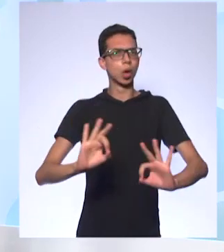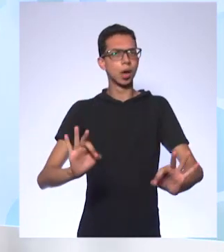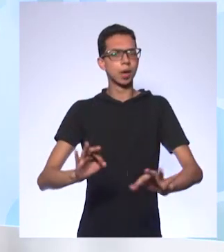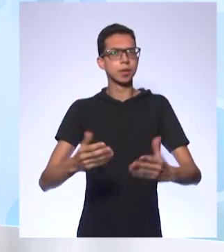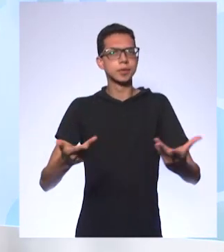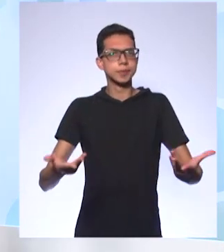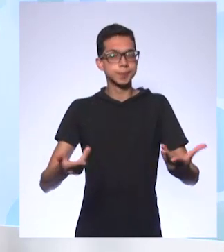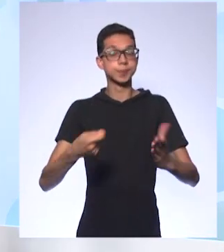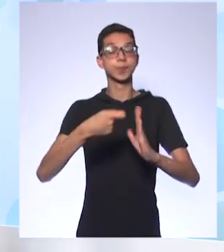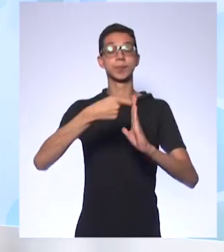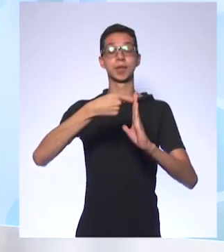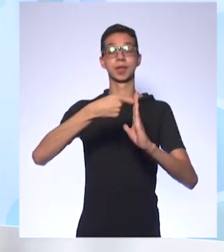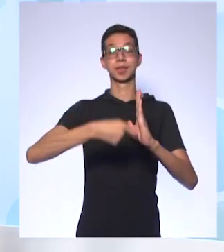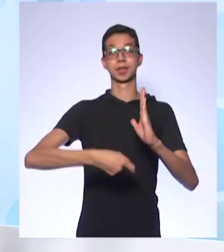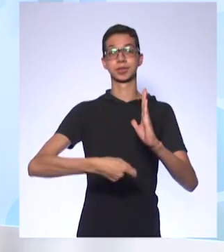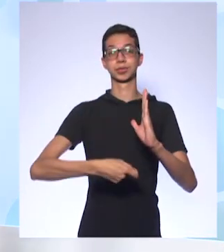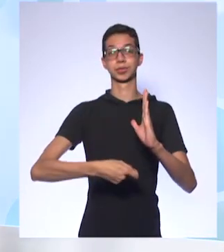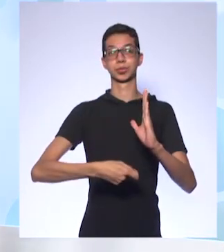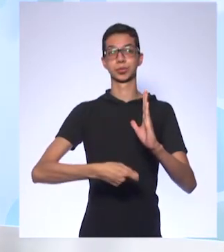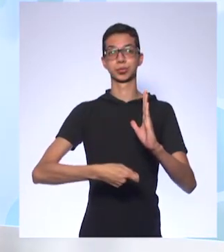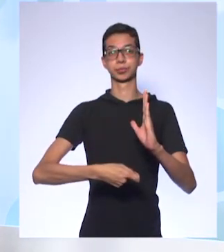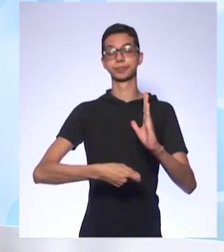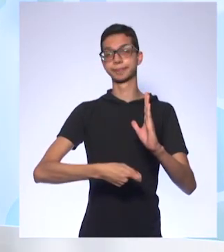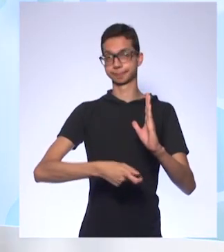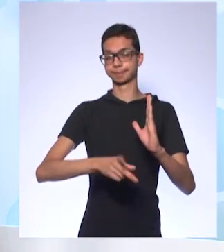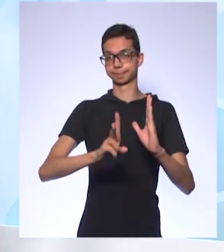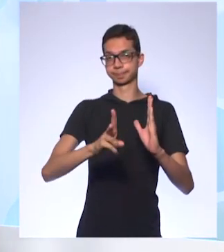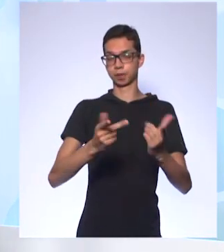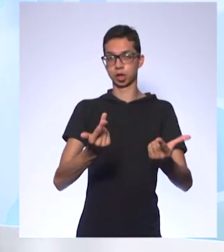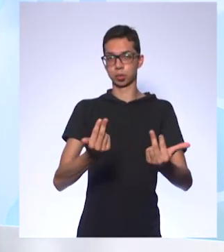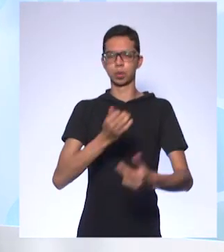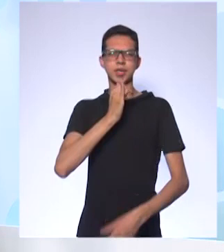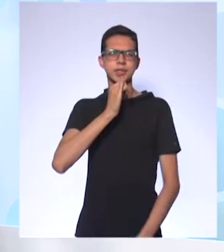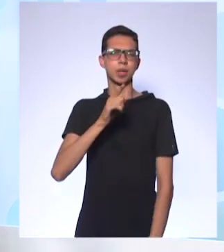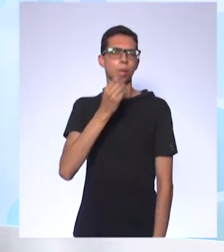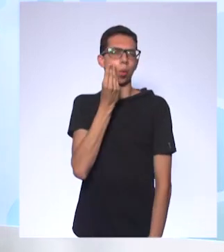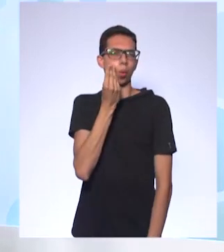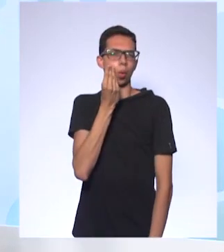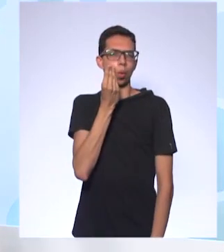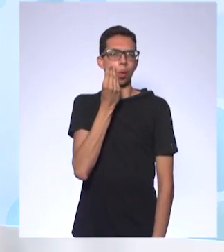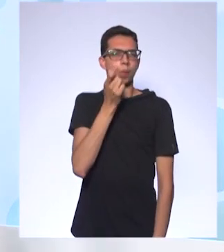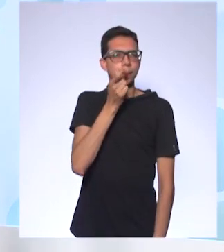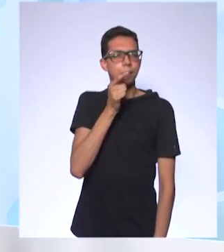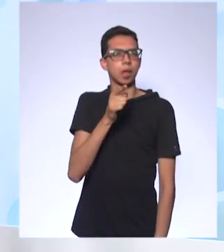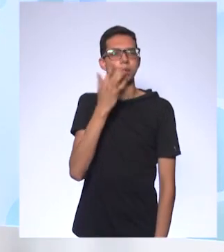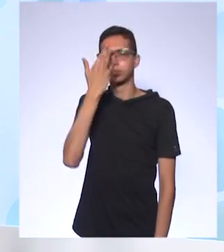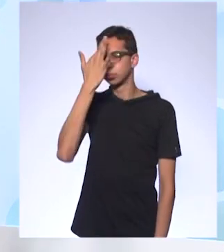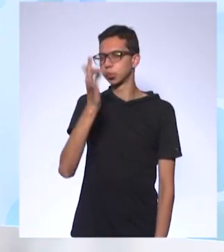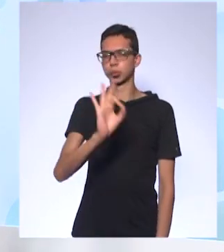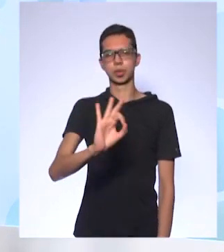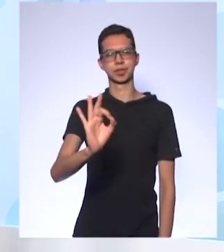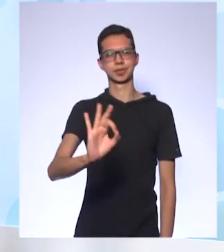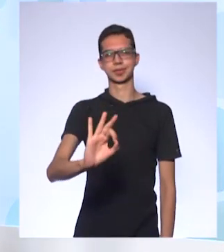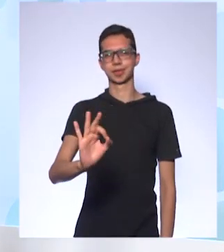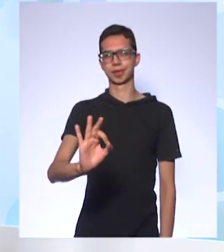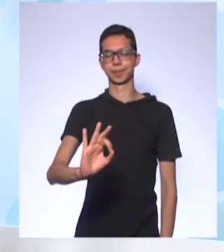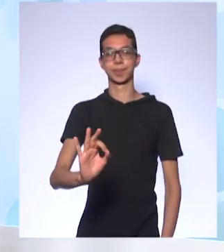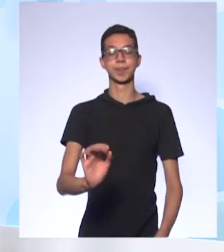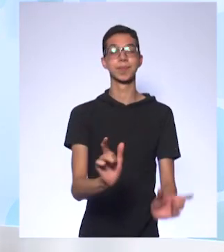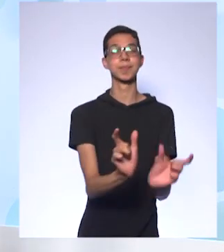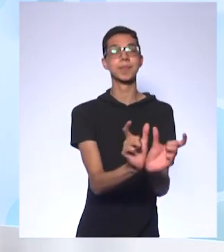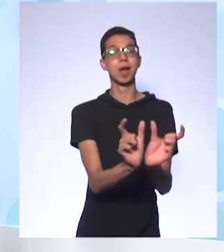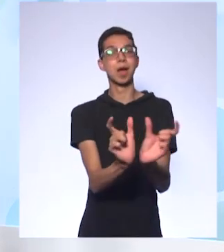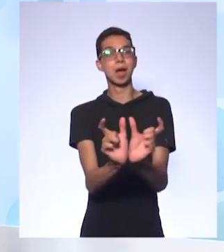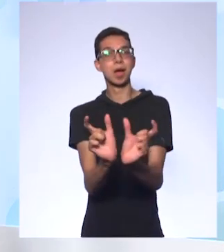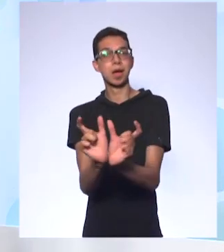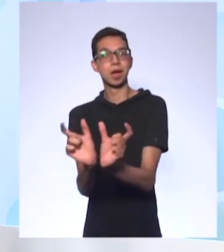texto típico disso, né? De você observar e não entender muitas palavras dali, né? O